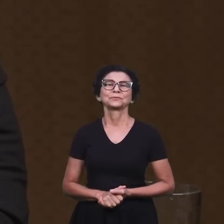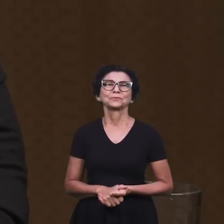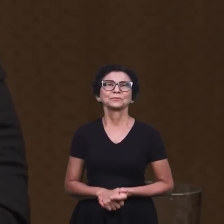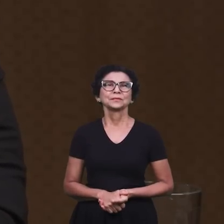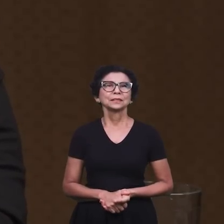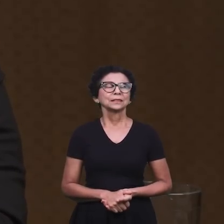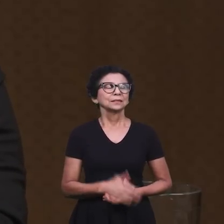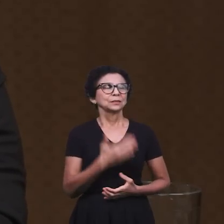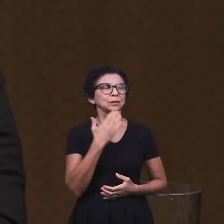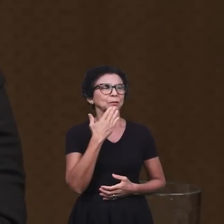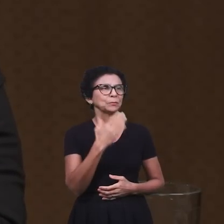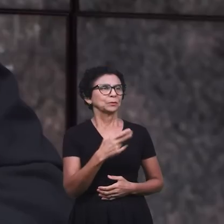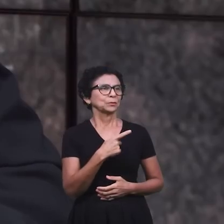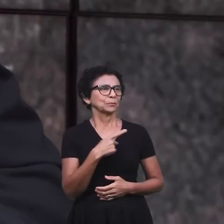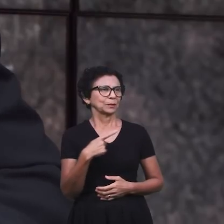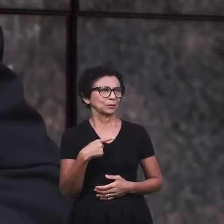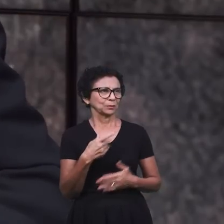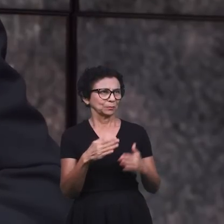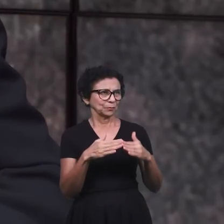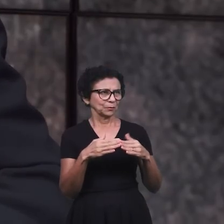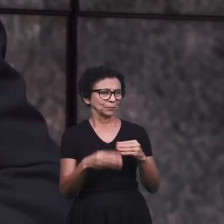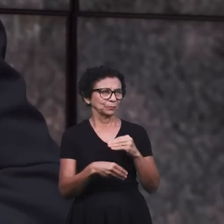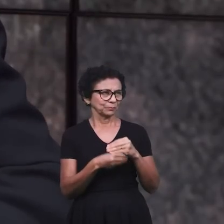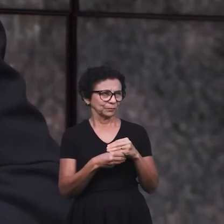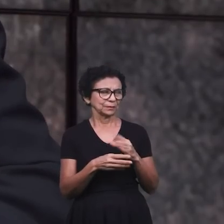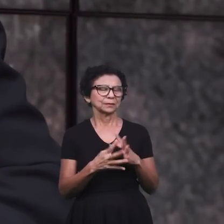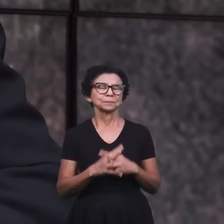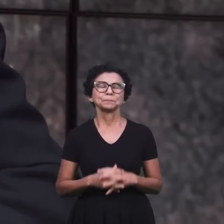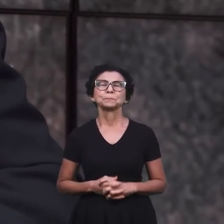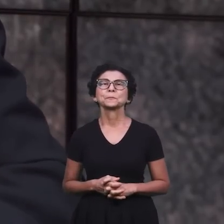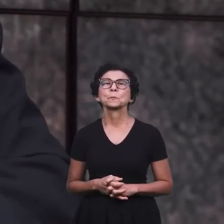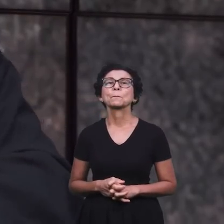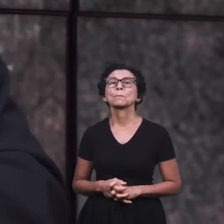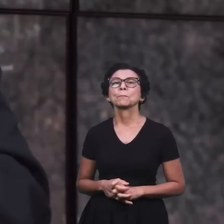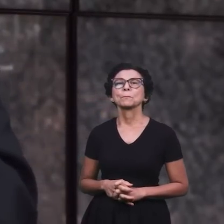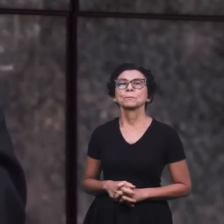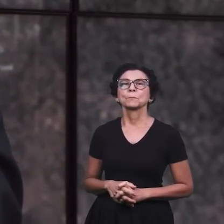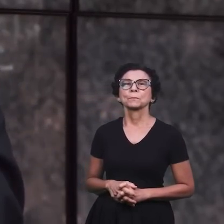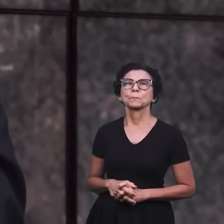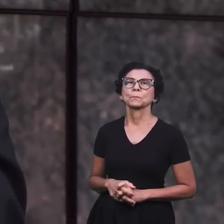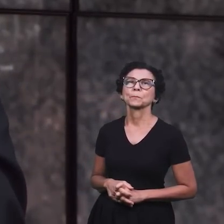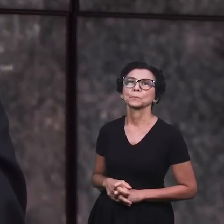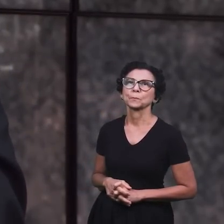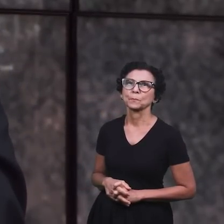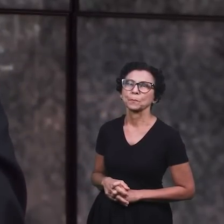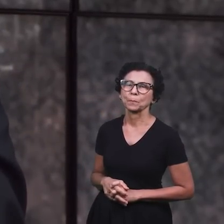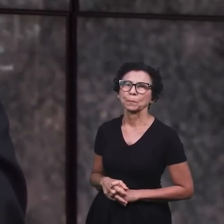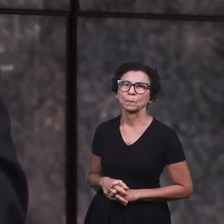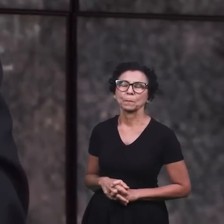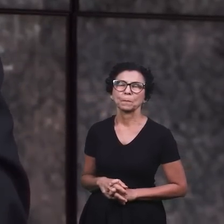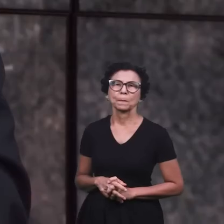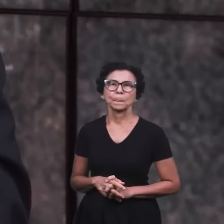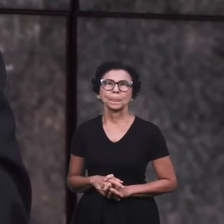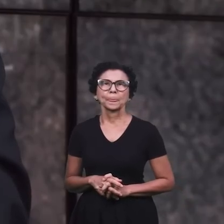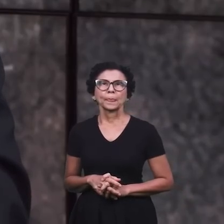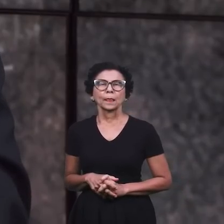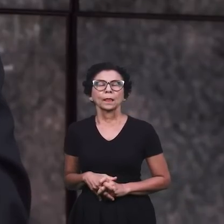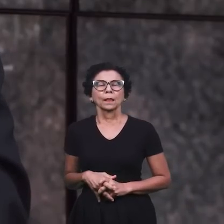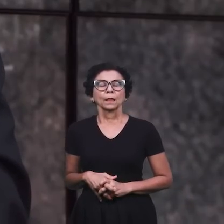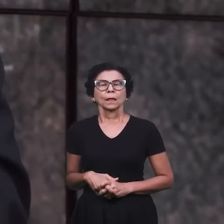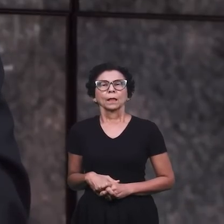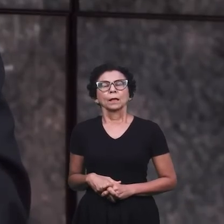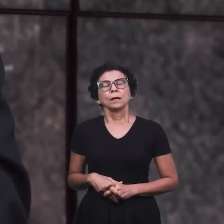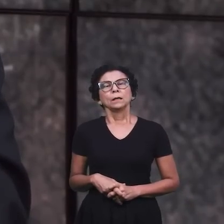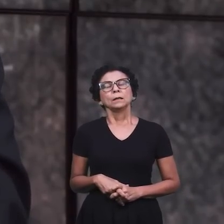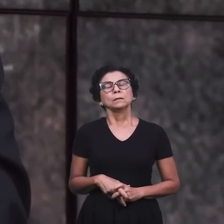que for pertinente. Amém. Essa passagem do apóstolo Pedro é